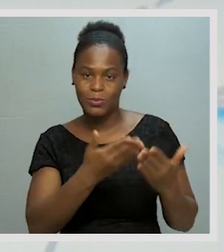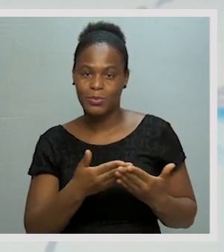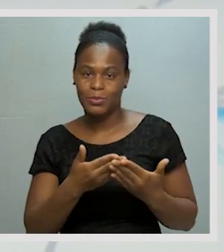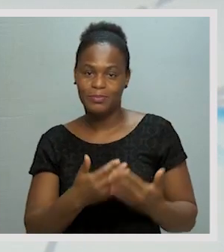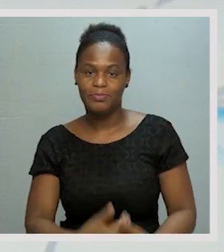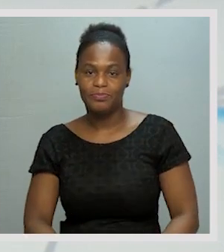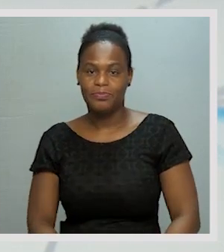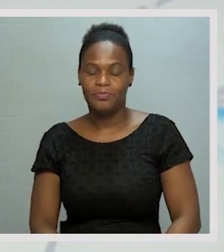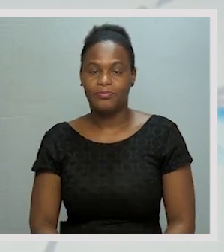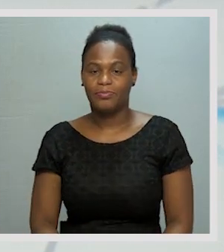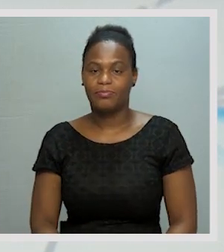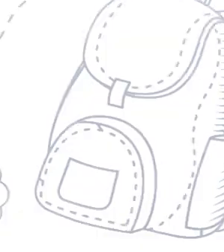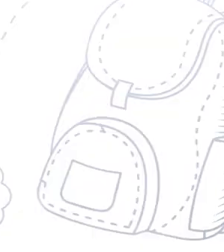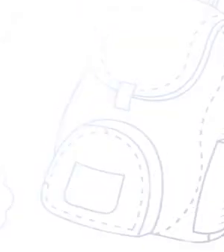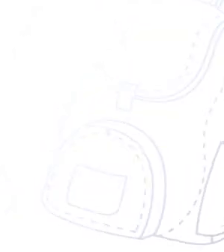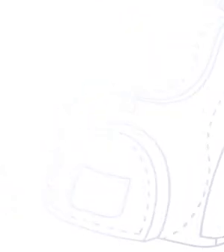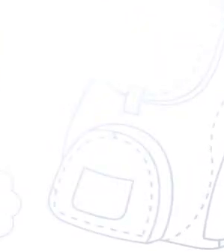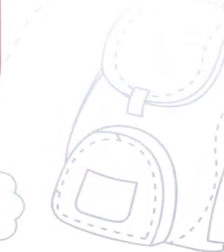4 dezenas.